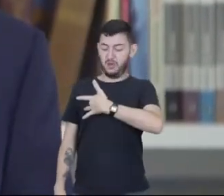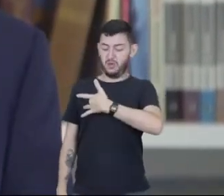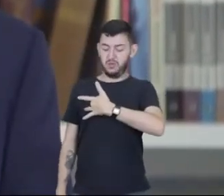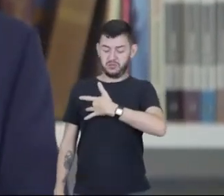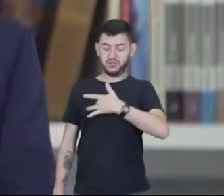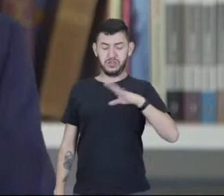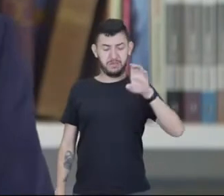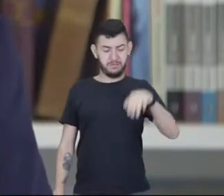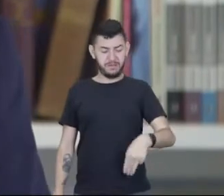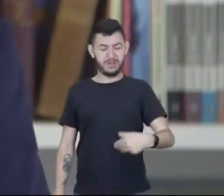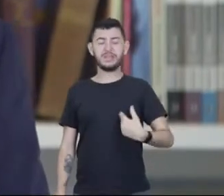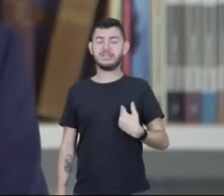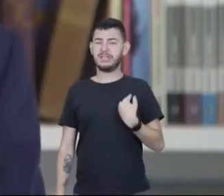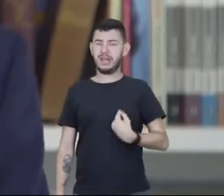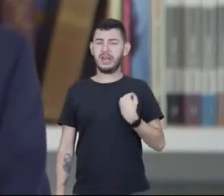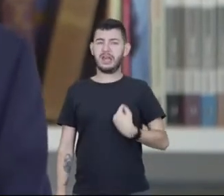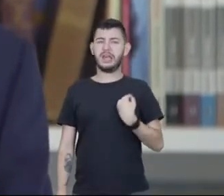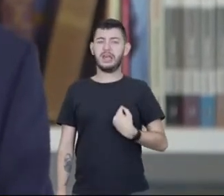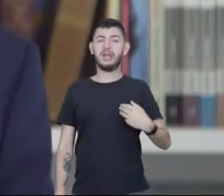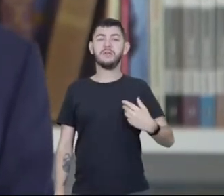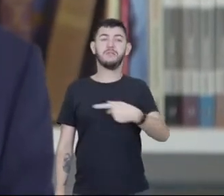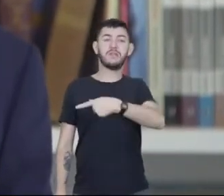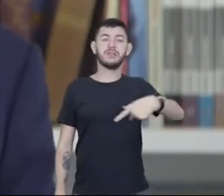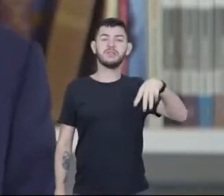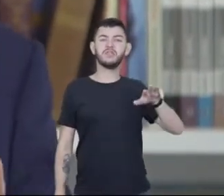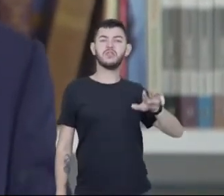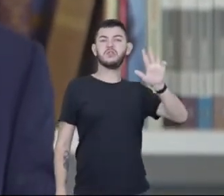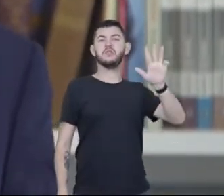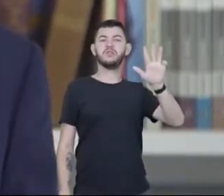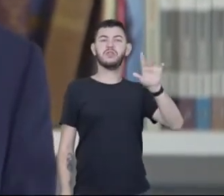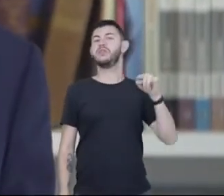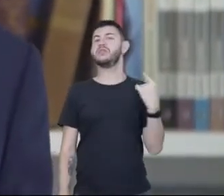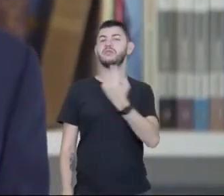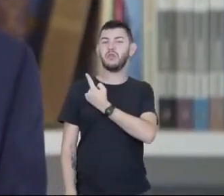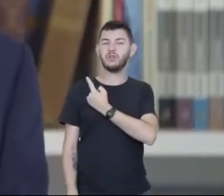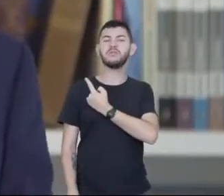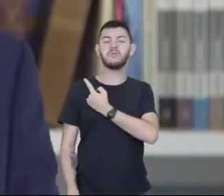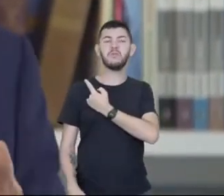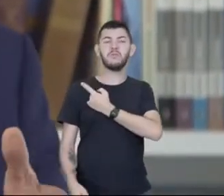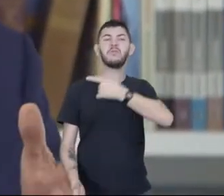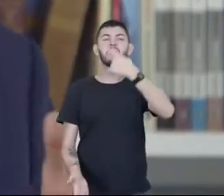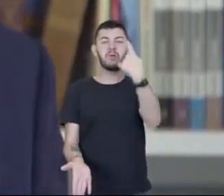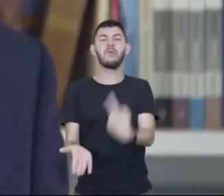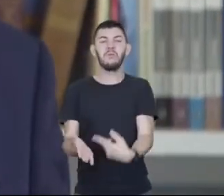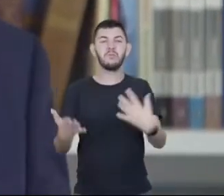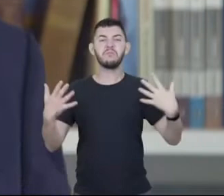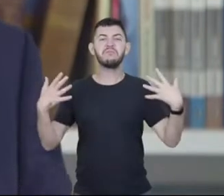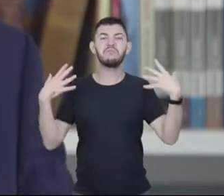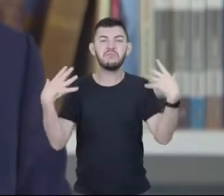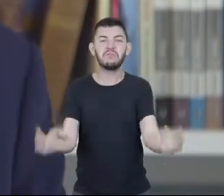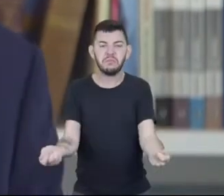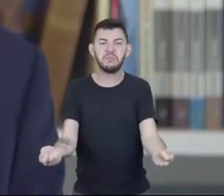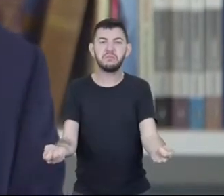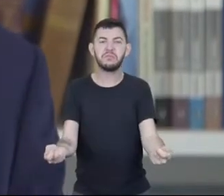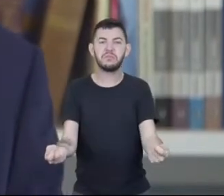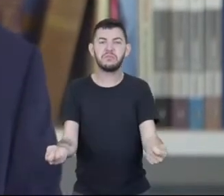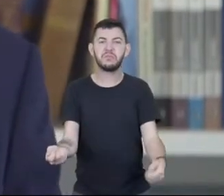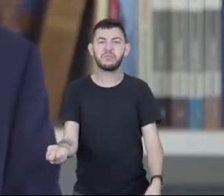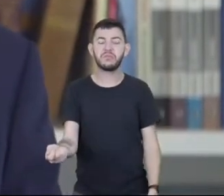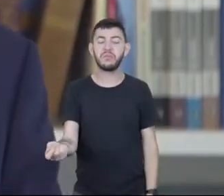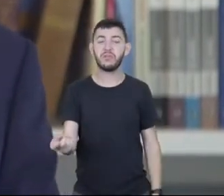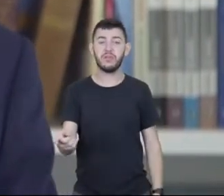vamos presidente Lula cumprir isso nós Prometemos jamais pôr em risco a segurança da